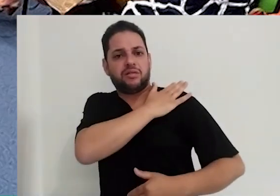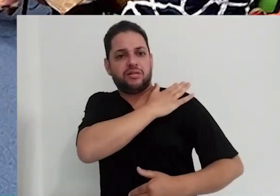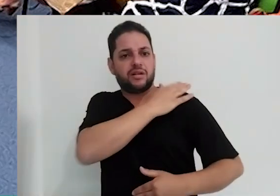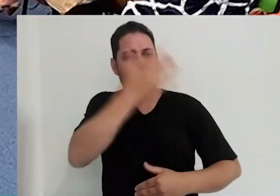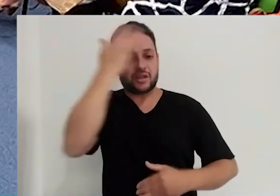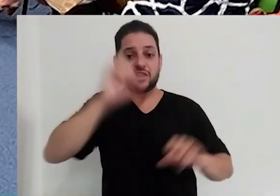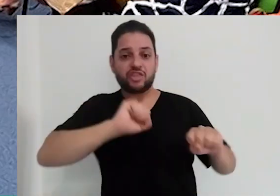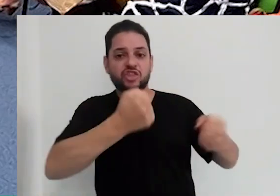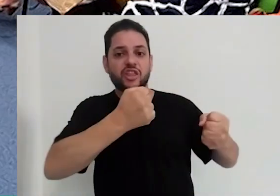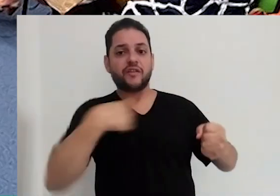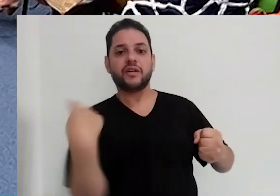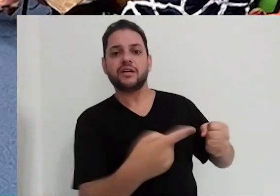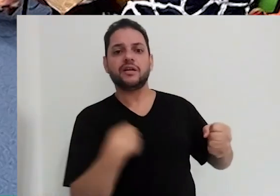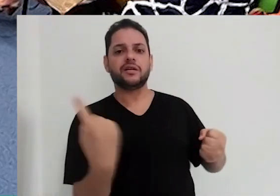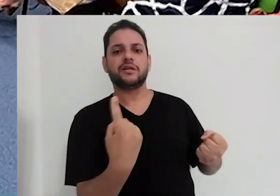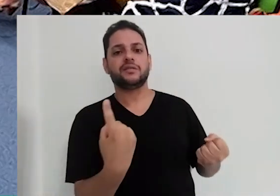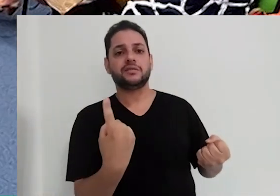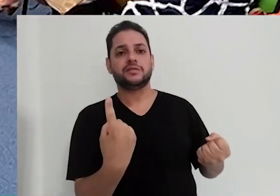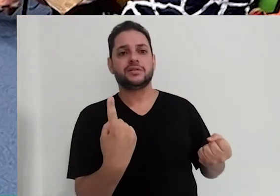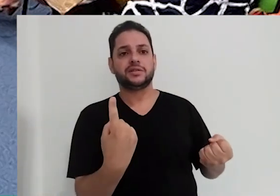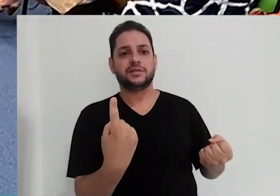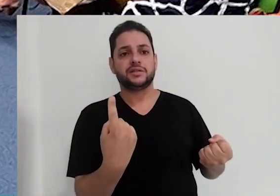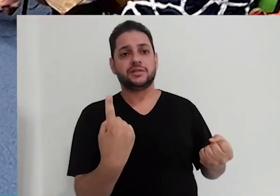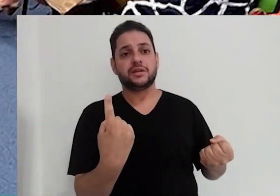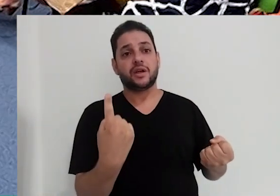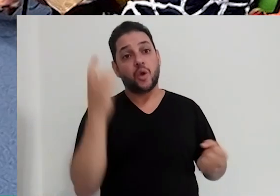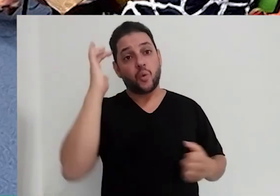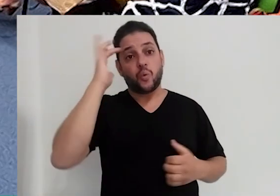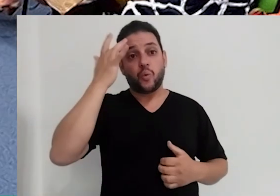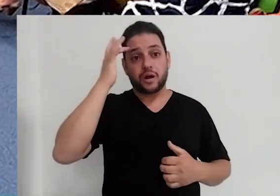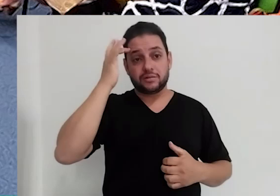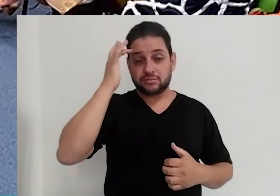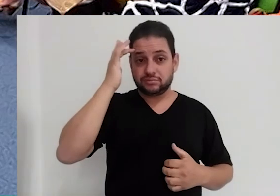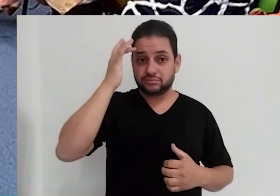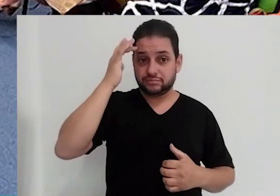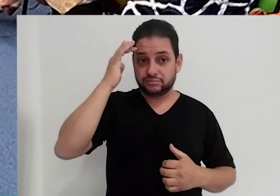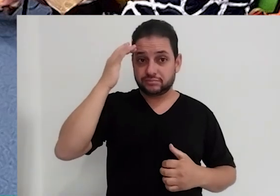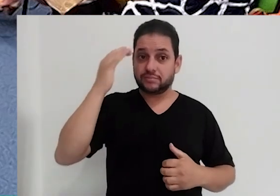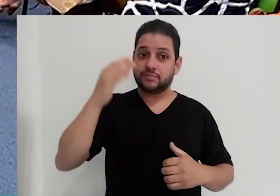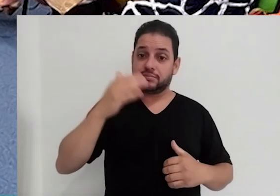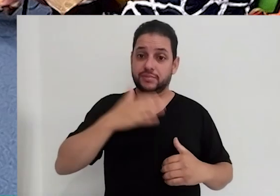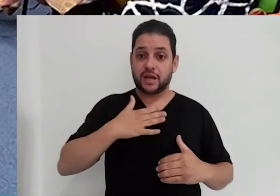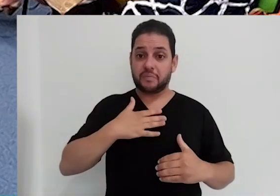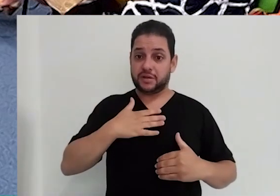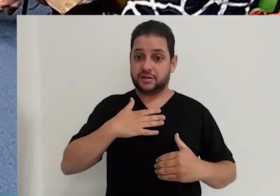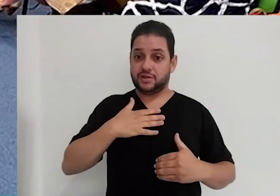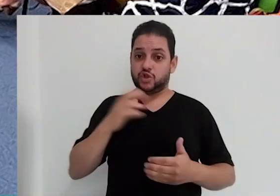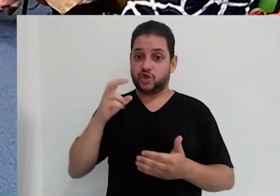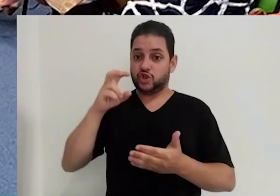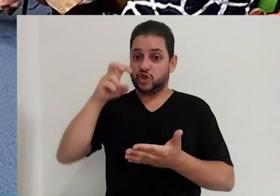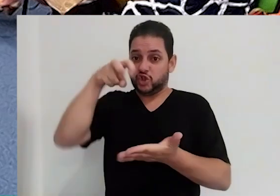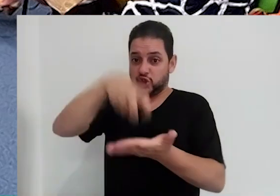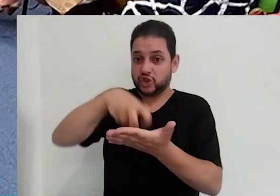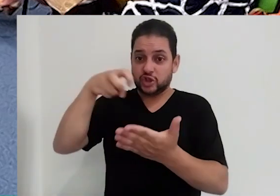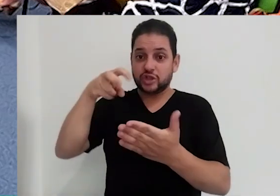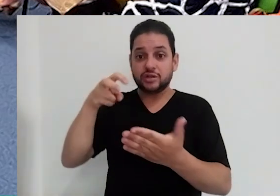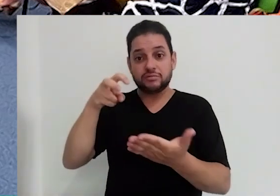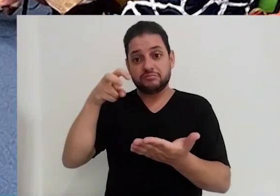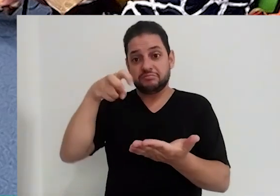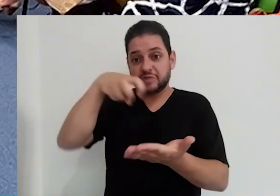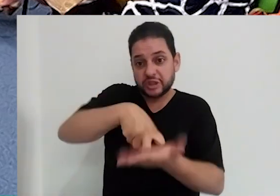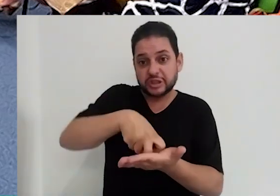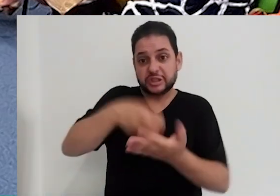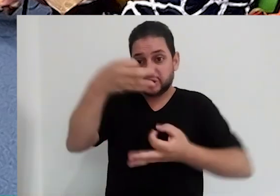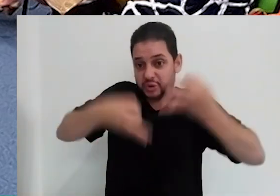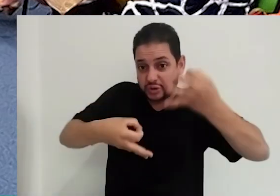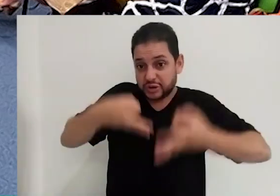gente e eu acho que para esses casos para mim Justiça não é cadeia tem outras coisas que você poderia fazer com